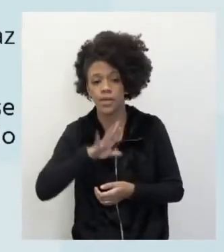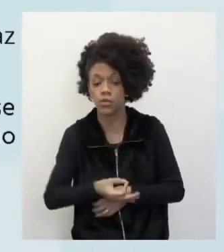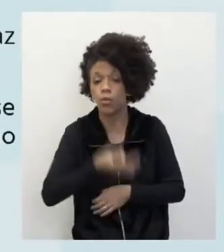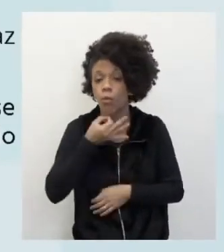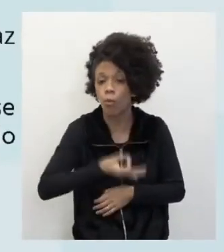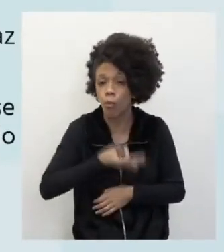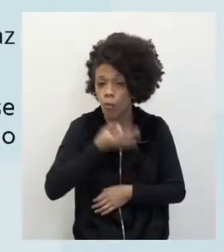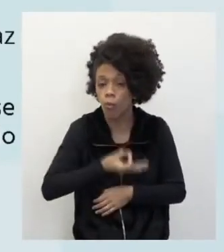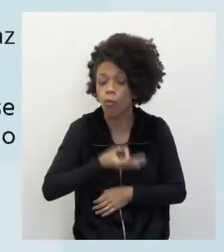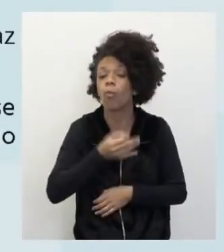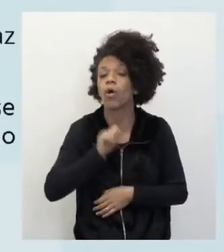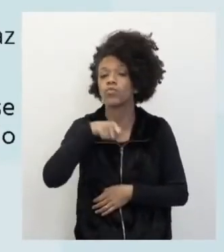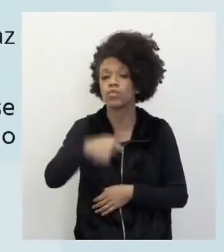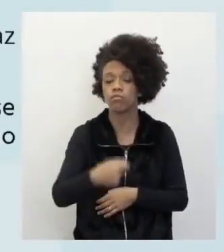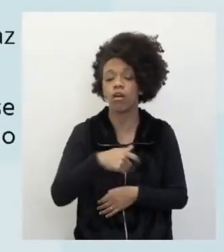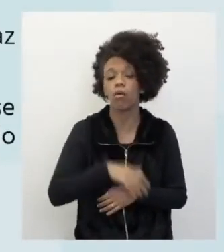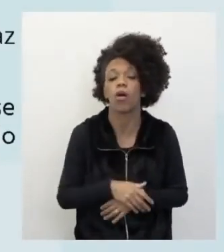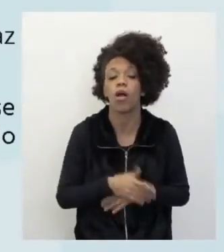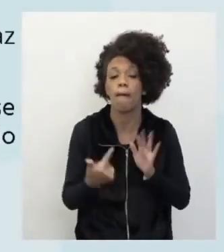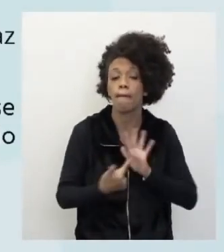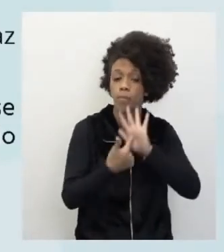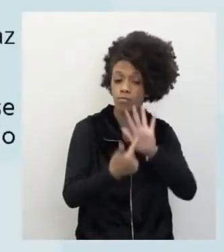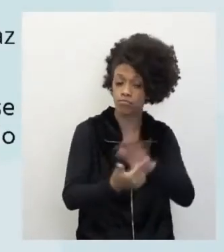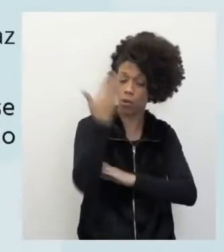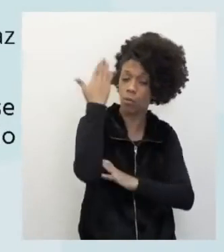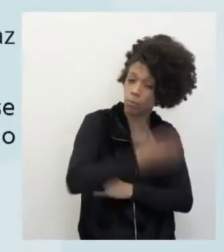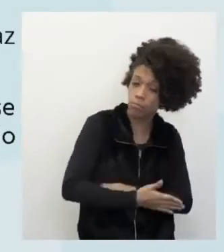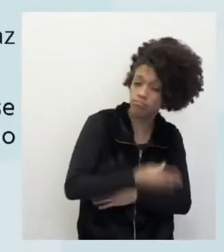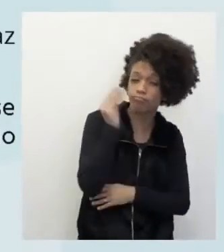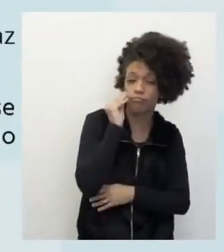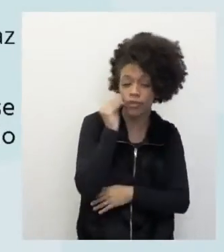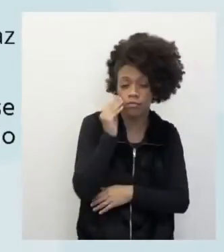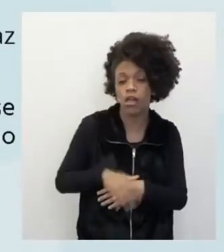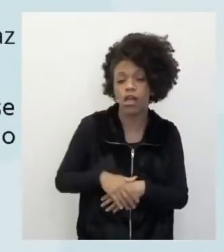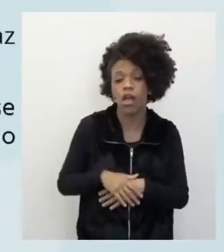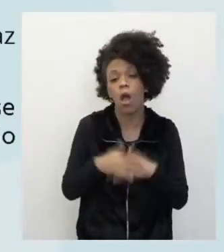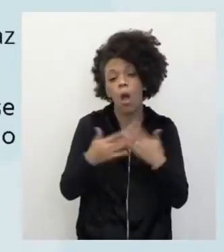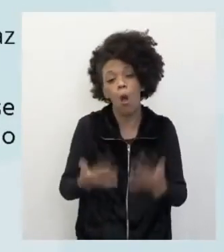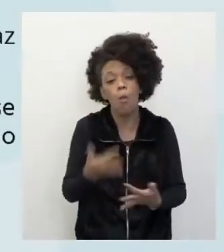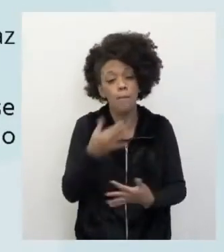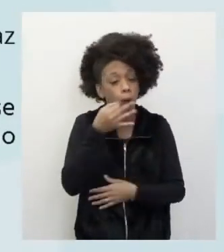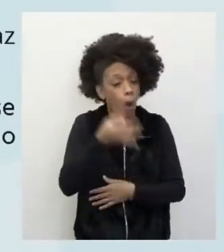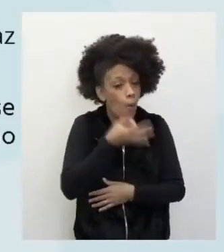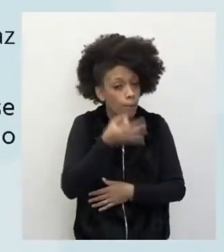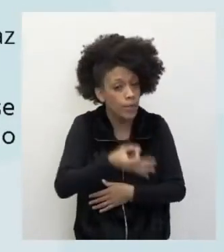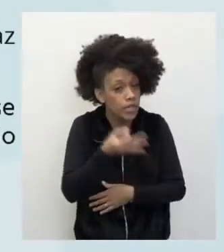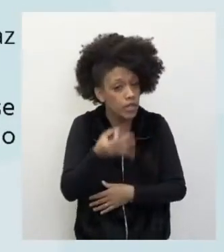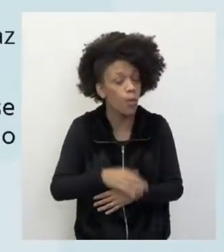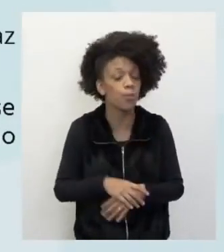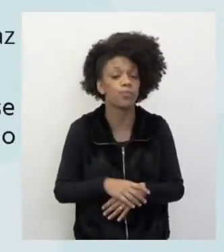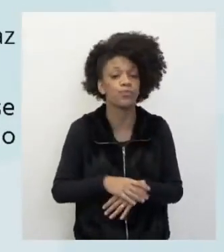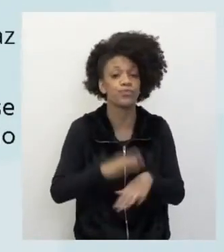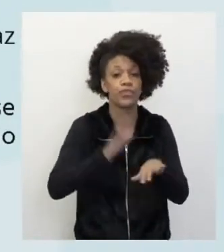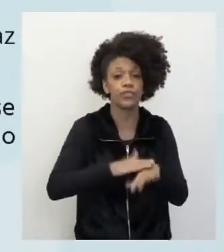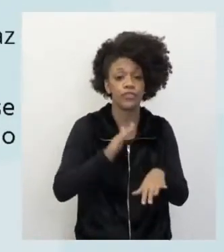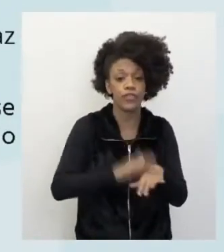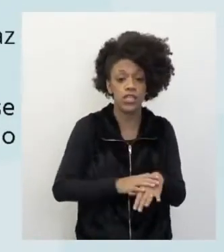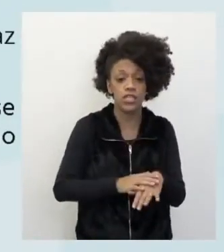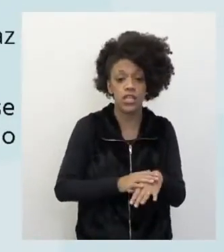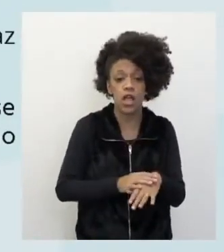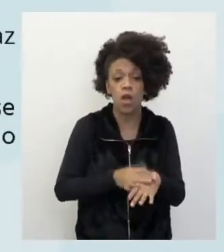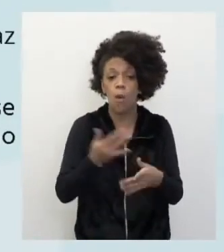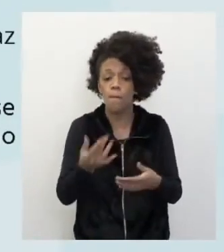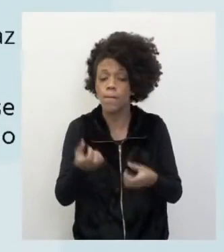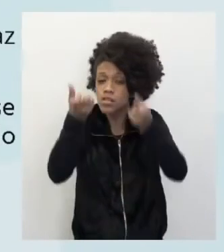utilizamos para demonstrar ou comprovar uma proposição, realizar uma